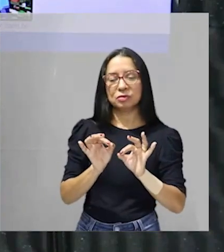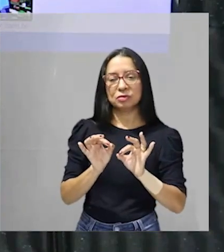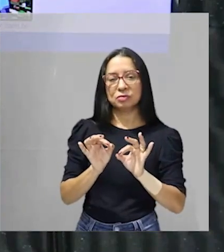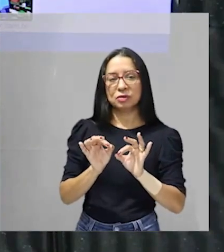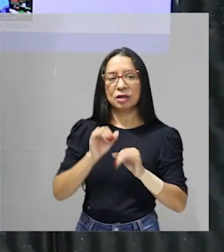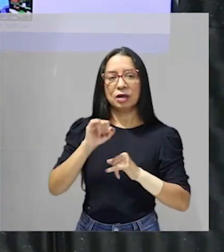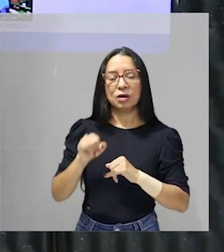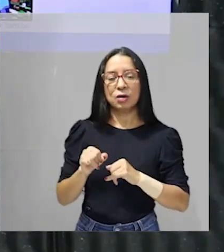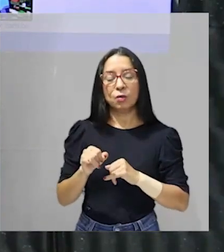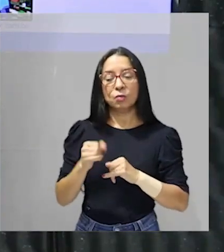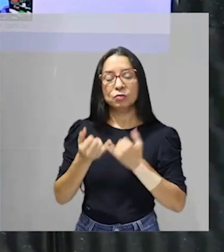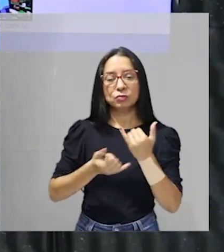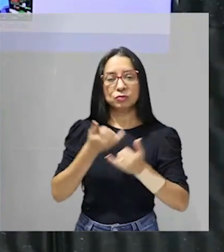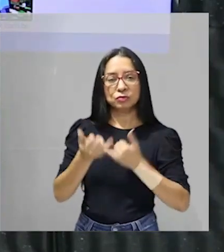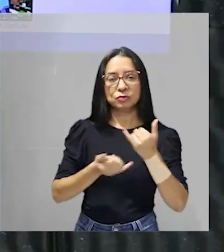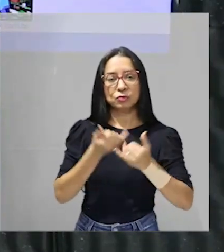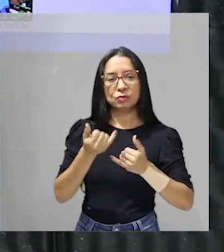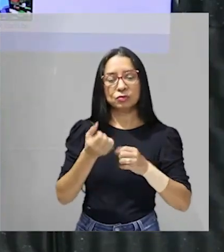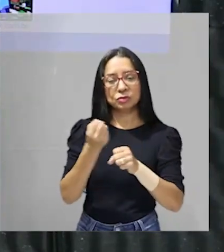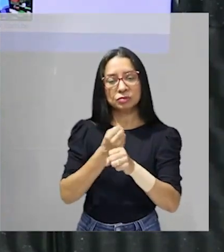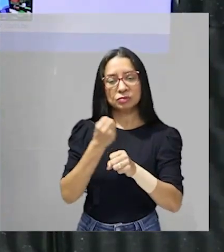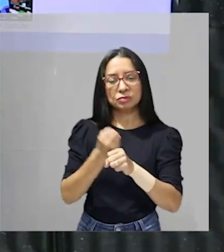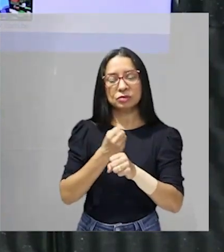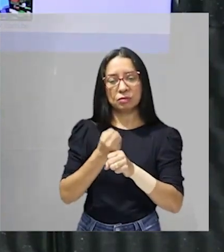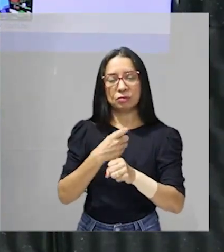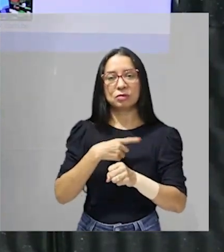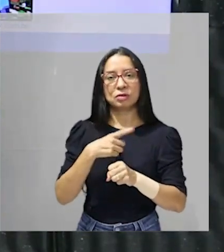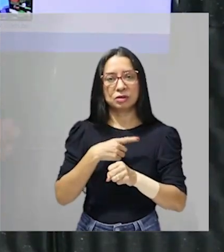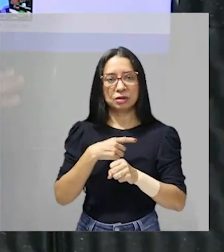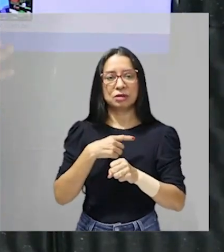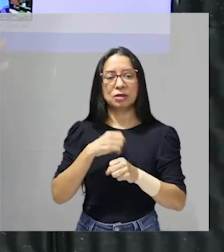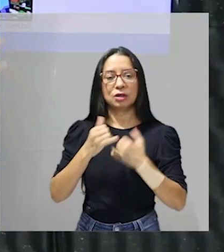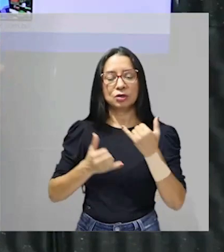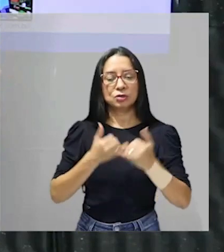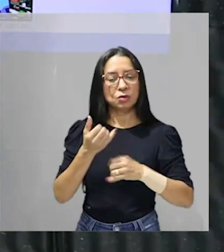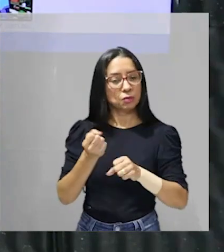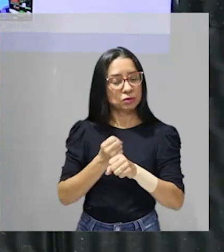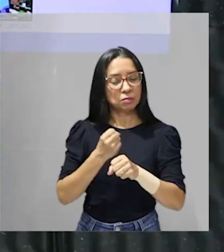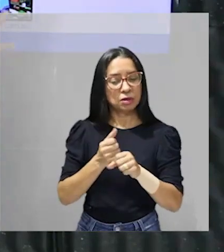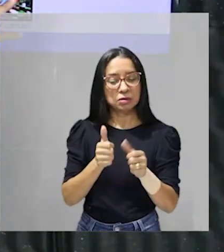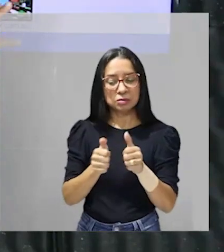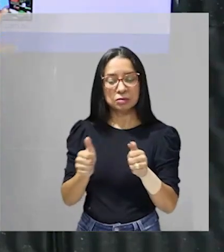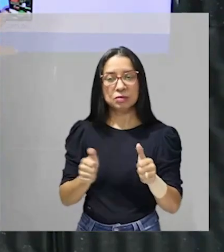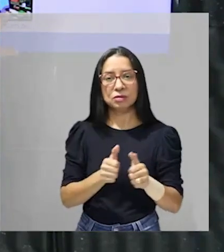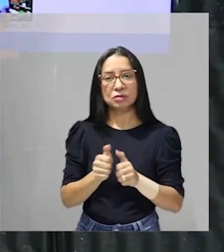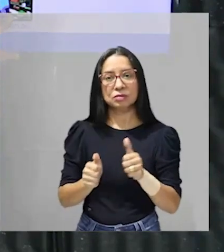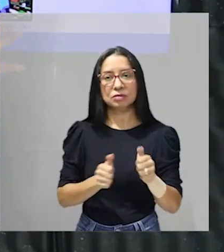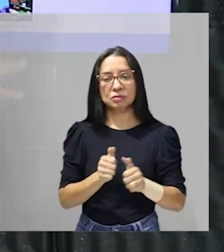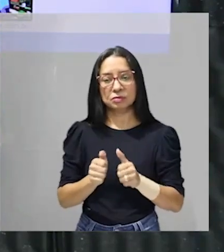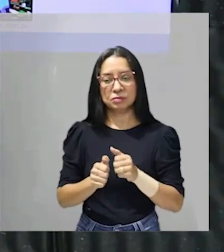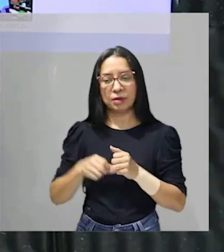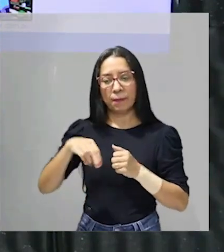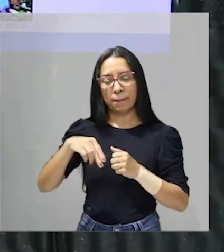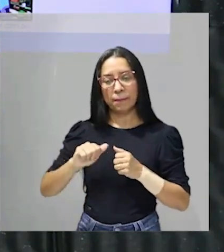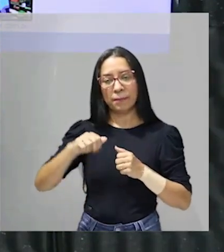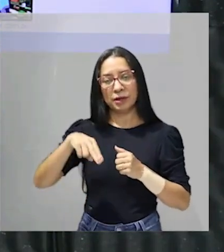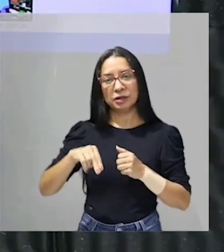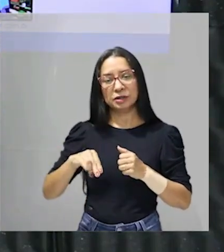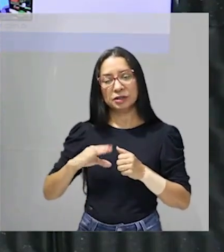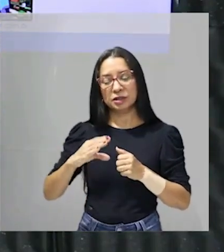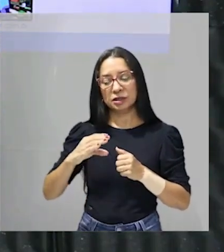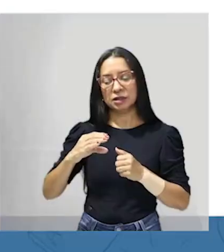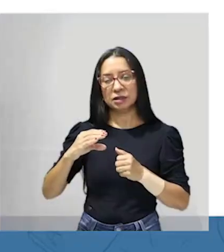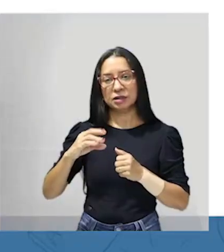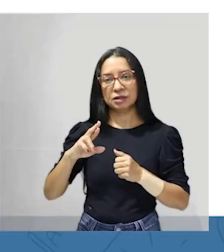um quebra-cabeça existem jogos de construção que são eletrônicos Minecraft pessoa